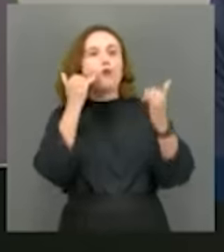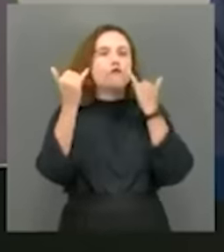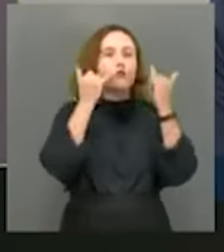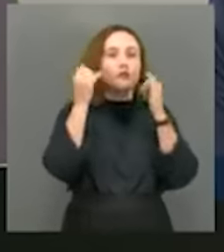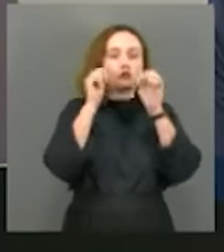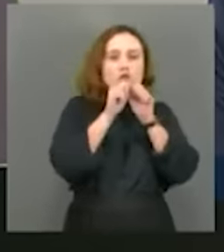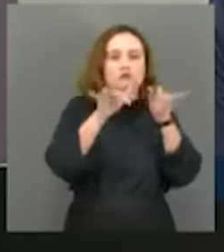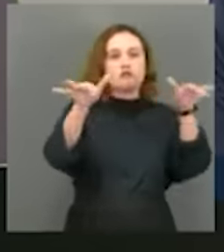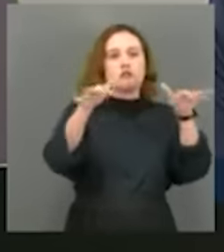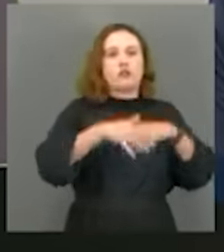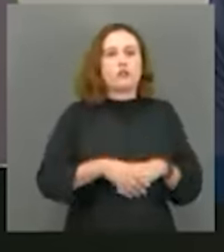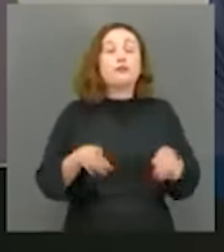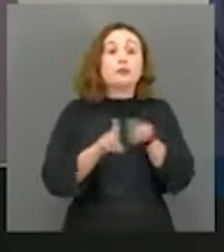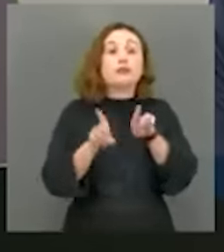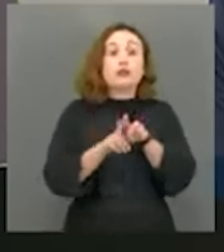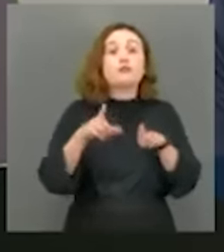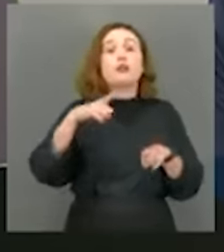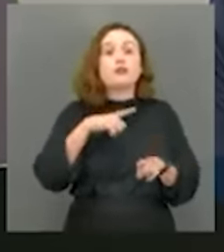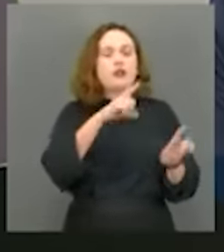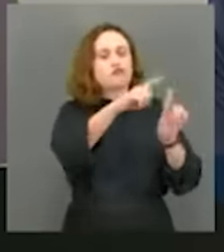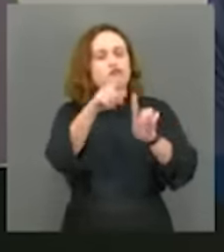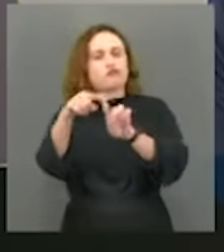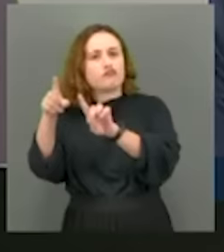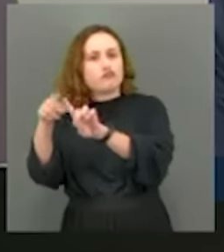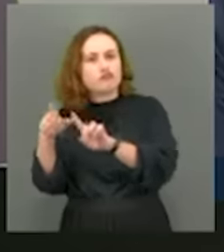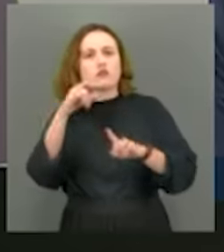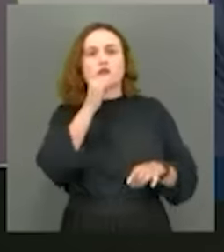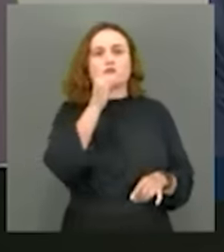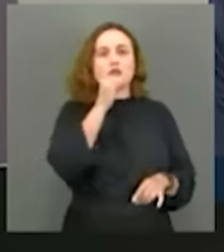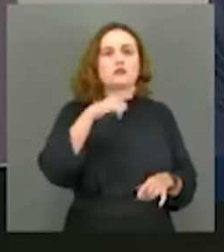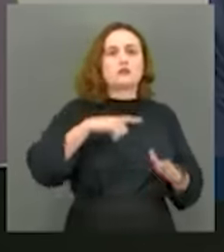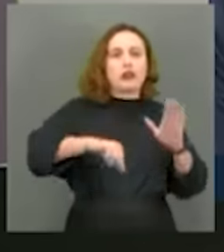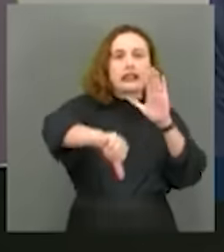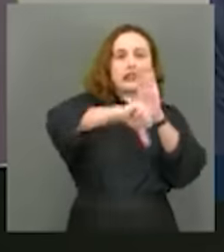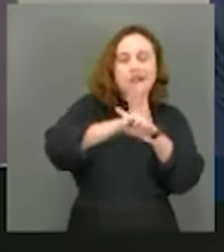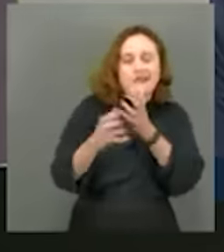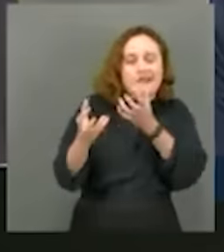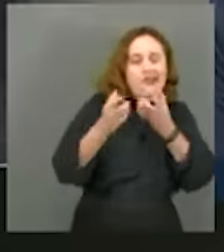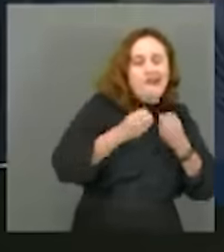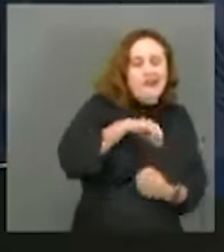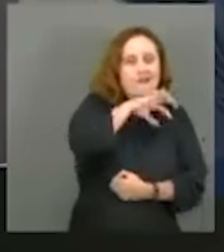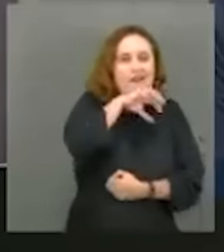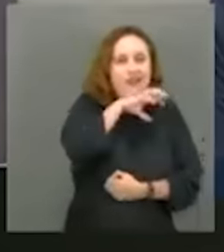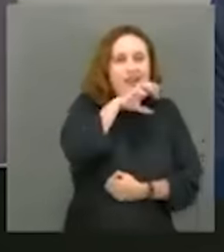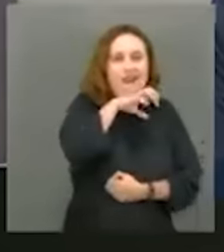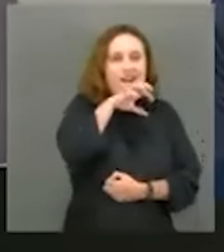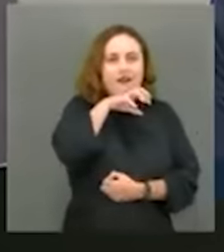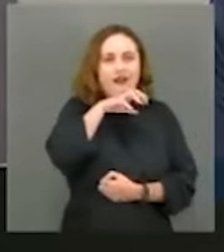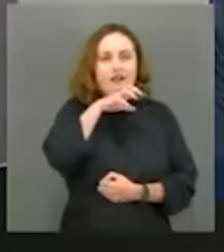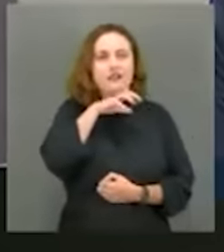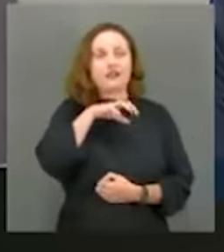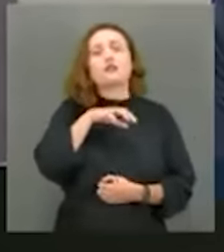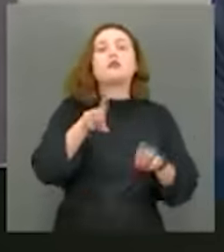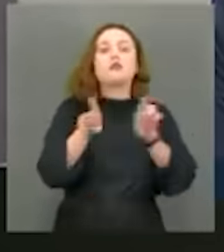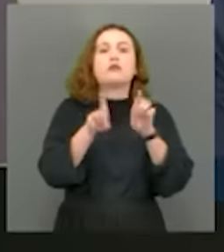pública bem como para tipificar os crimes de receptação de animal doméstico e de fraude bancária